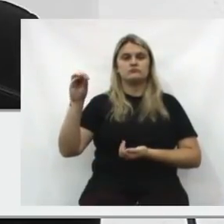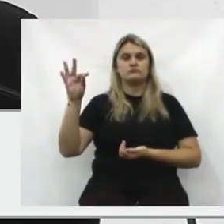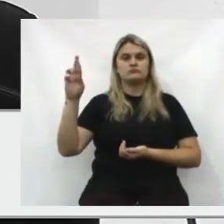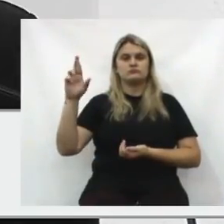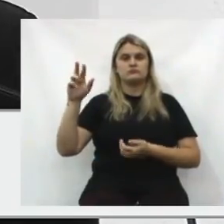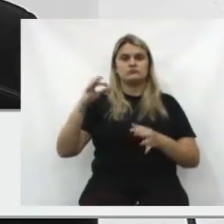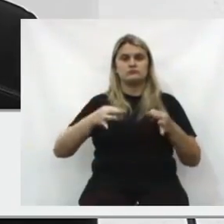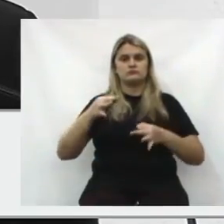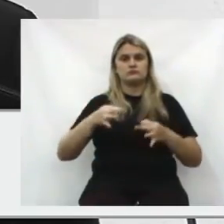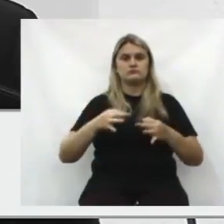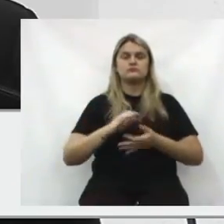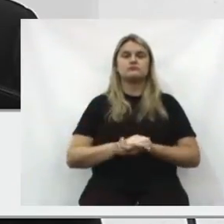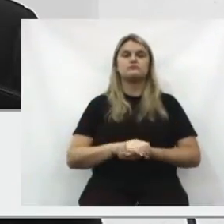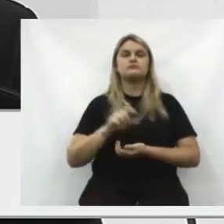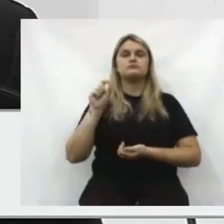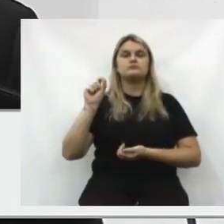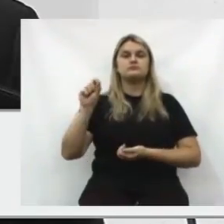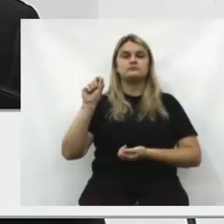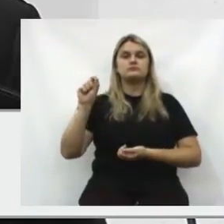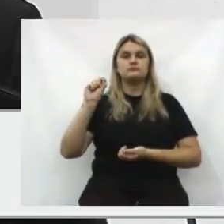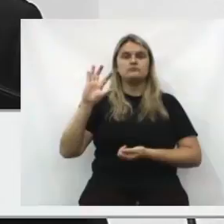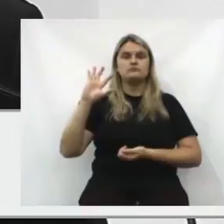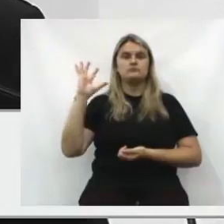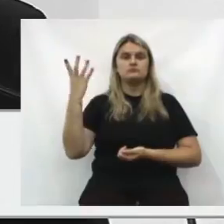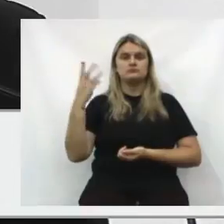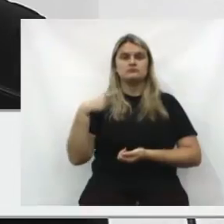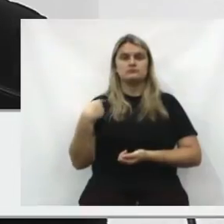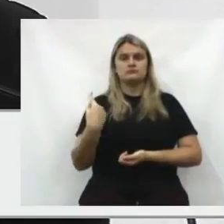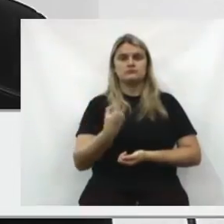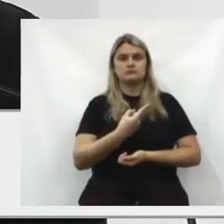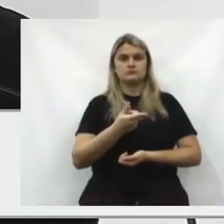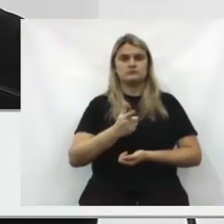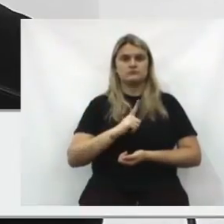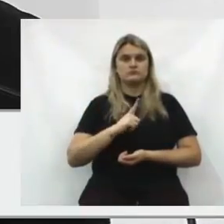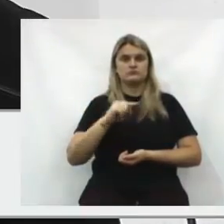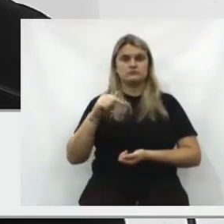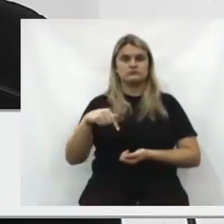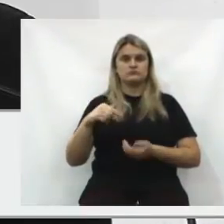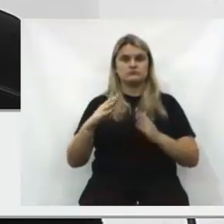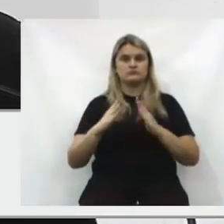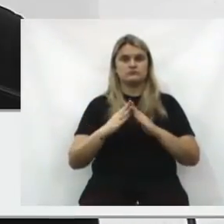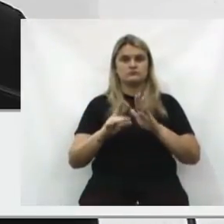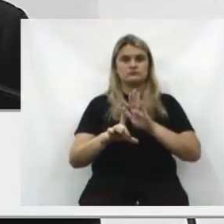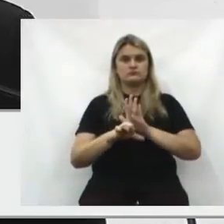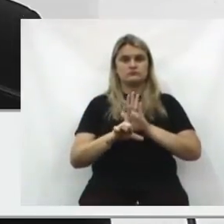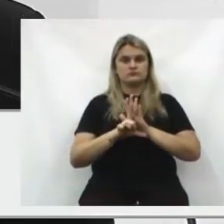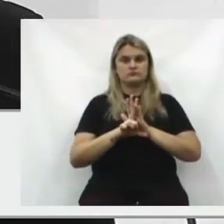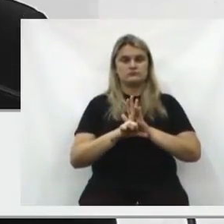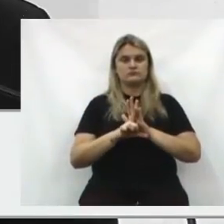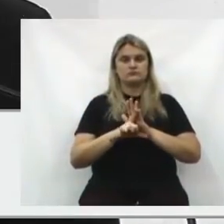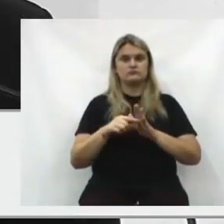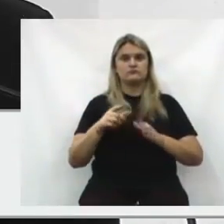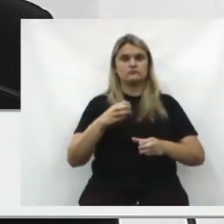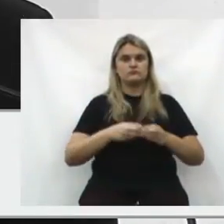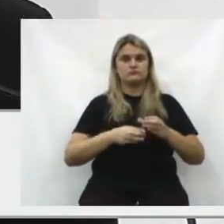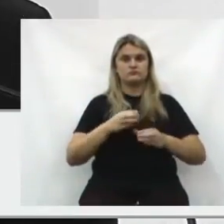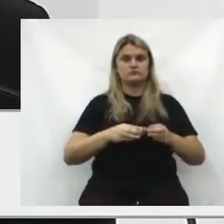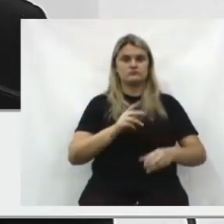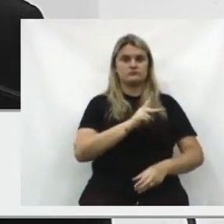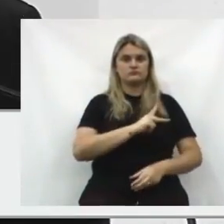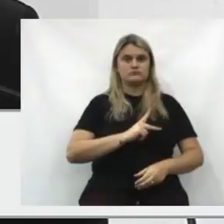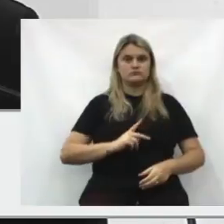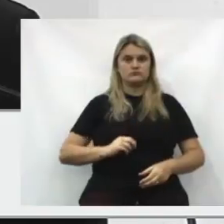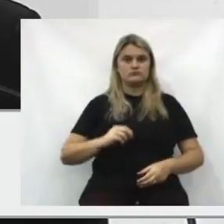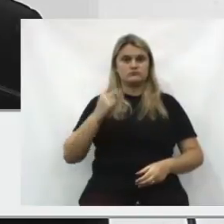o promotor de justiça e o juiz. Então, o que aconteceu? Nós tivemos aqui nessa Casa de Leis